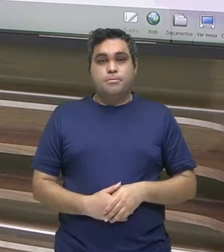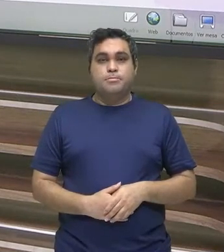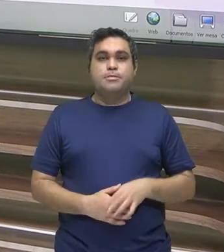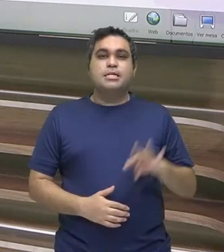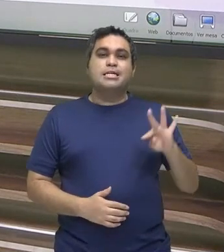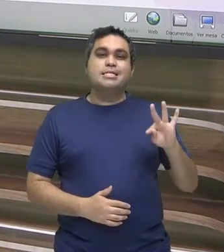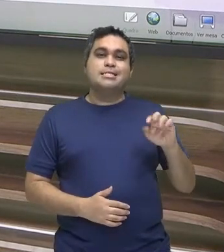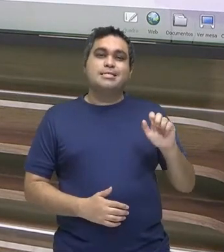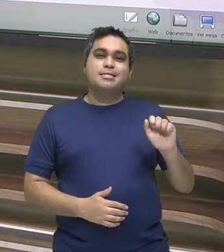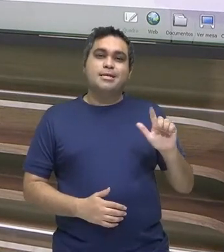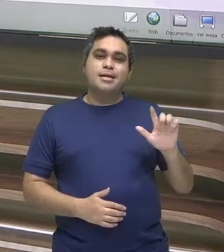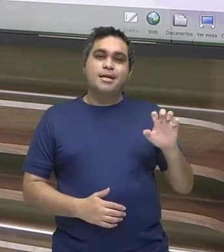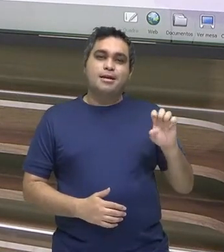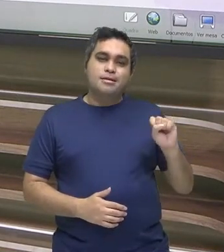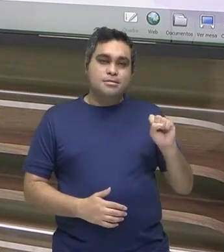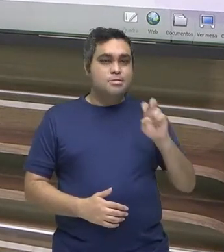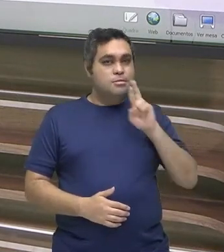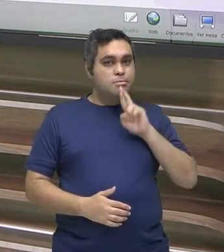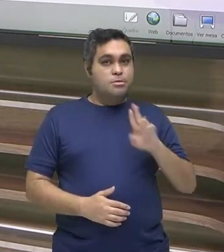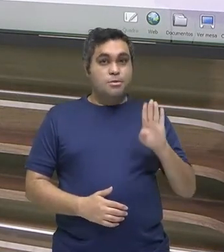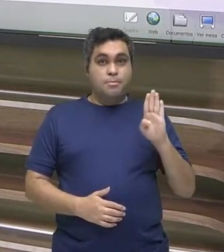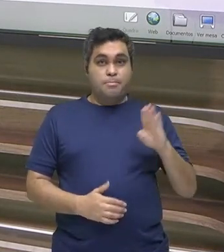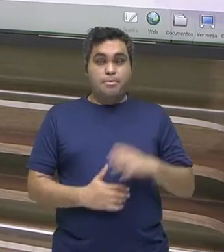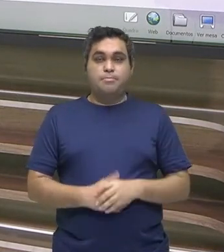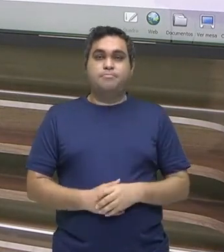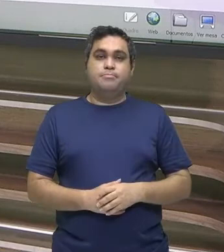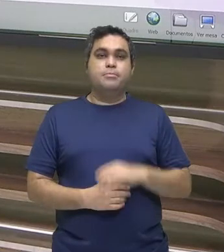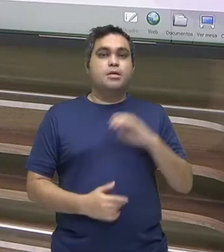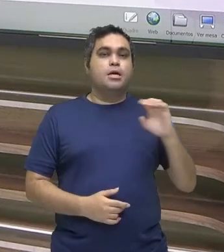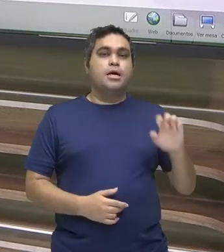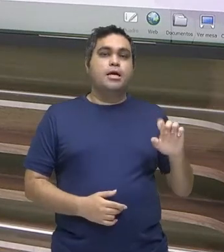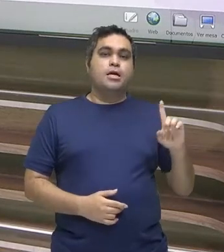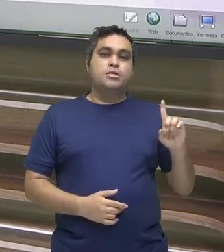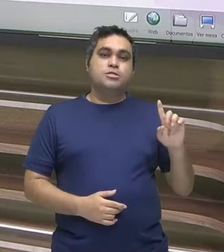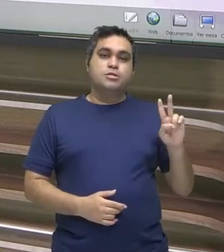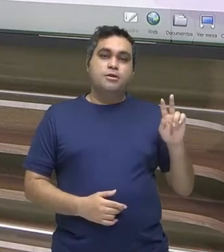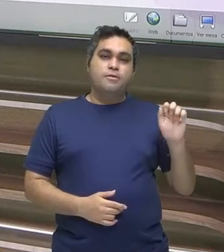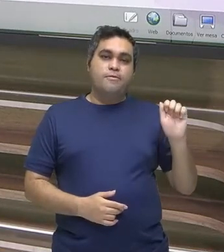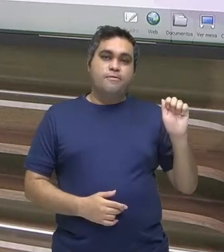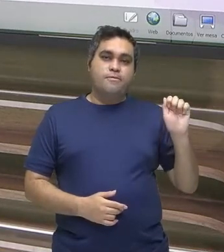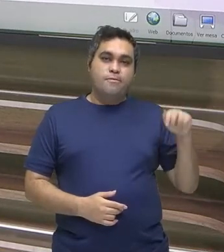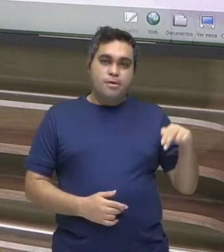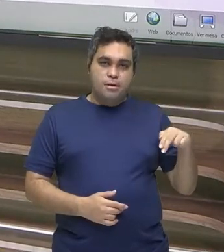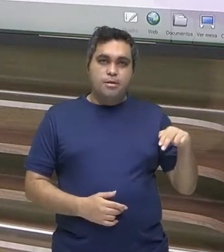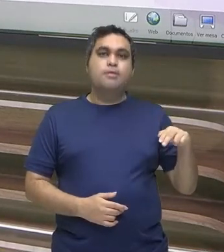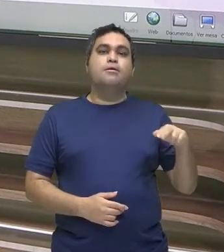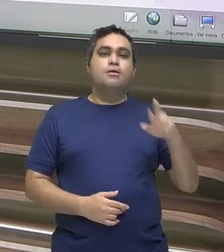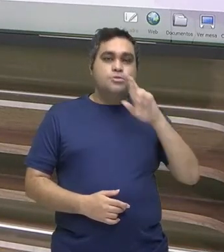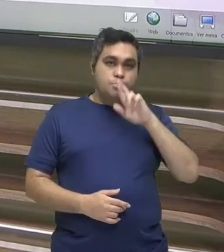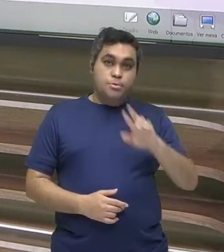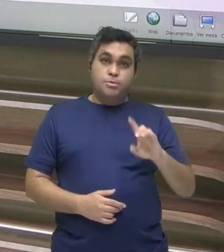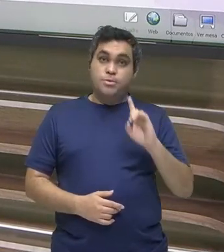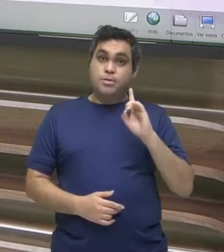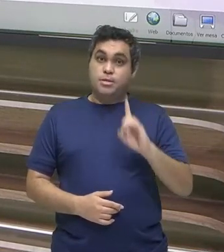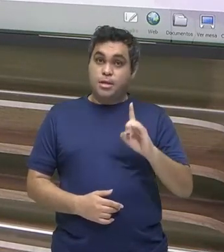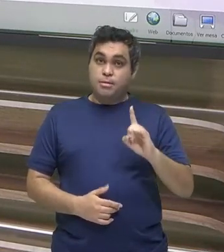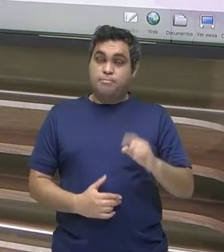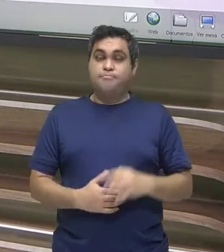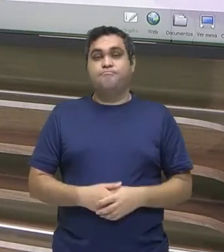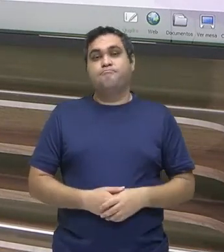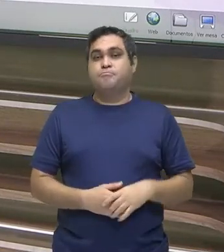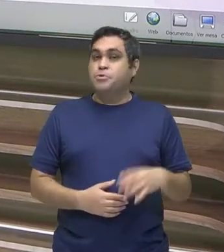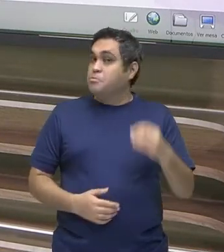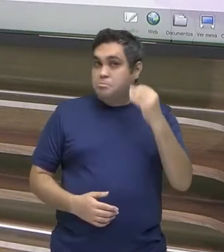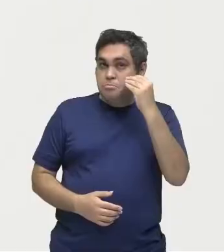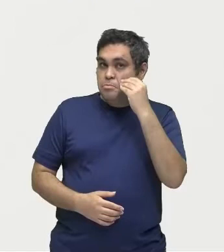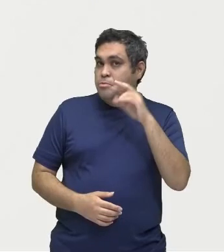Thales dizendo que é a letra B, e o Edivan dizendo que a questão 13 é a letra D. Então vamos lá conferir